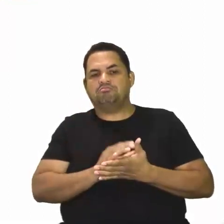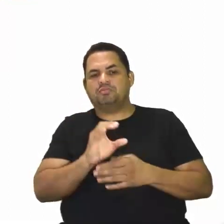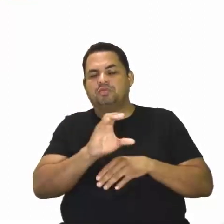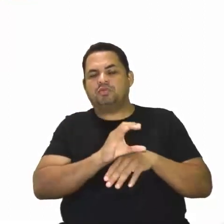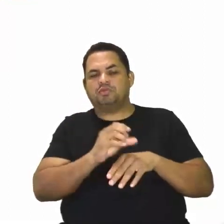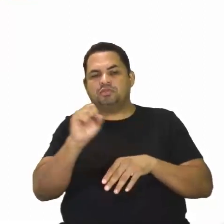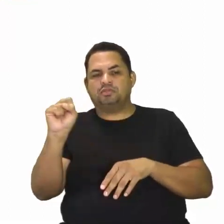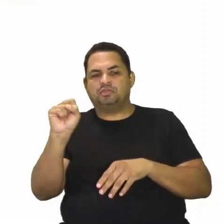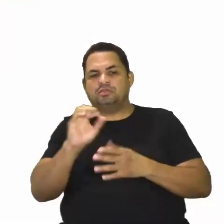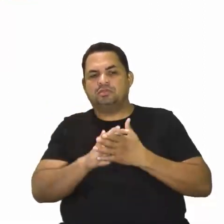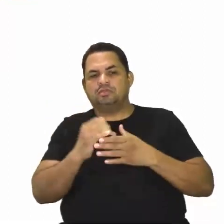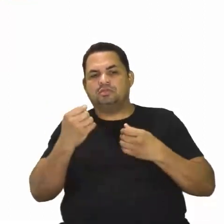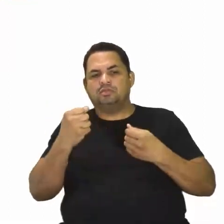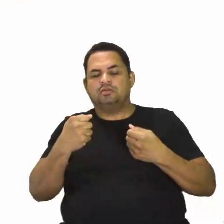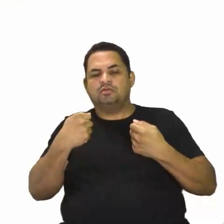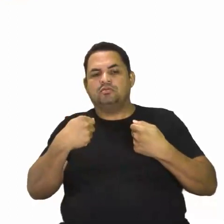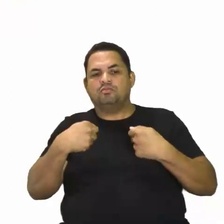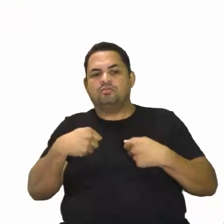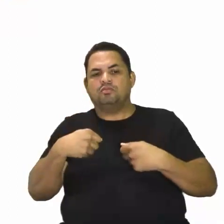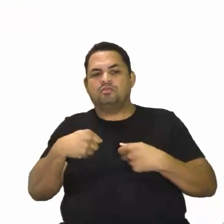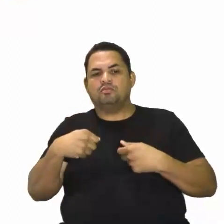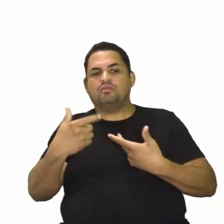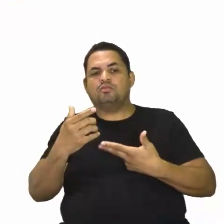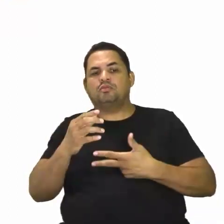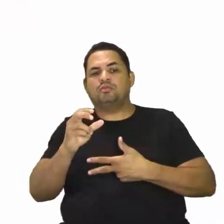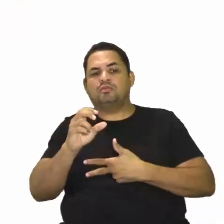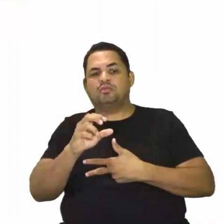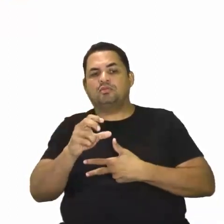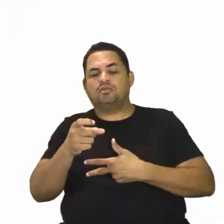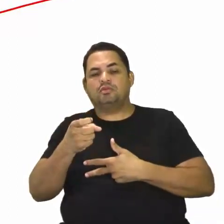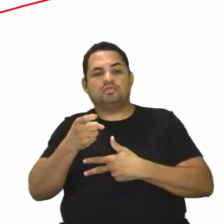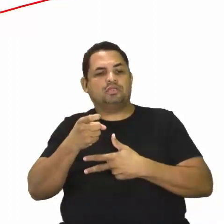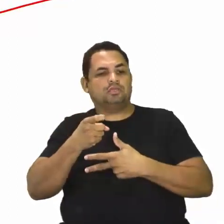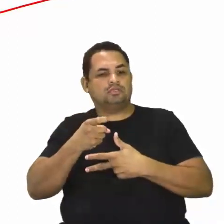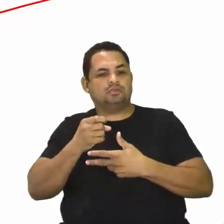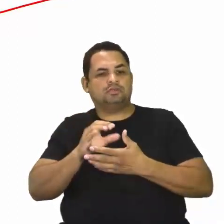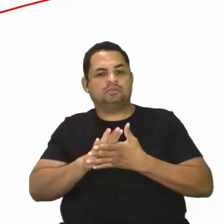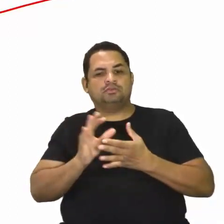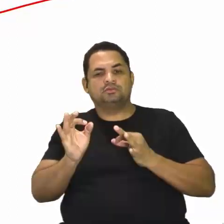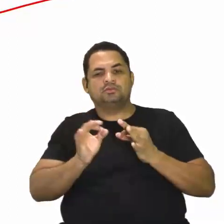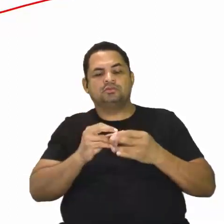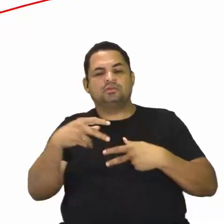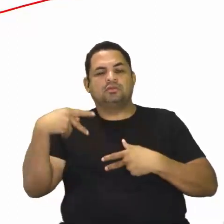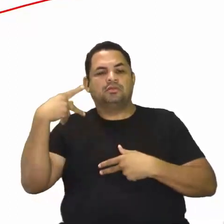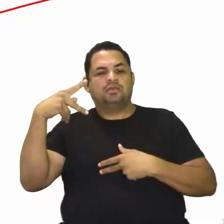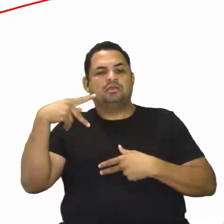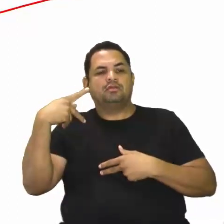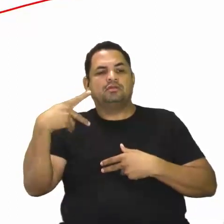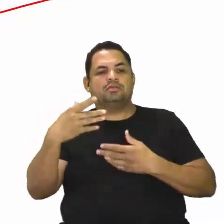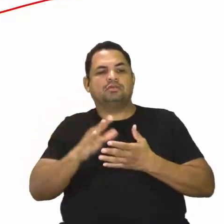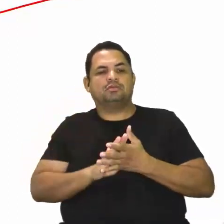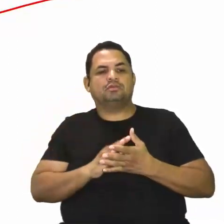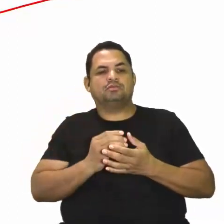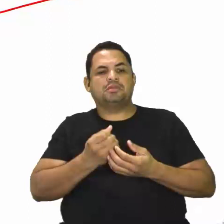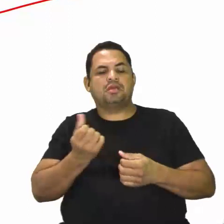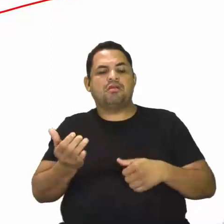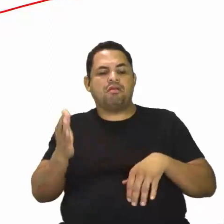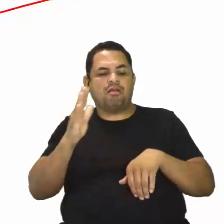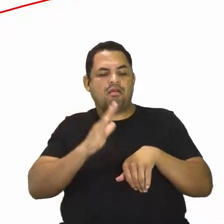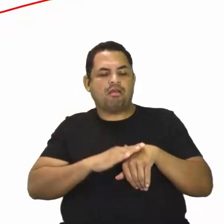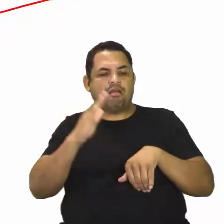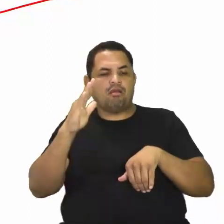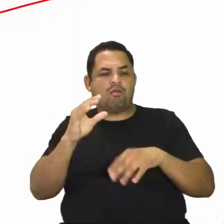executivo organizado de forma parlamentarista tem na Constituição de 88? Maior autonomia